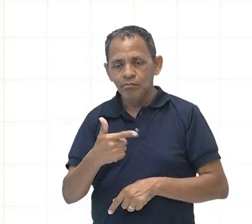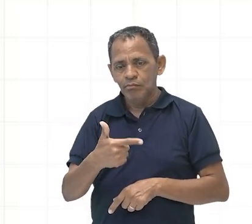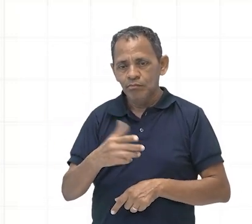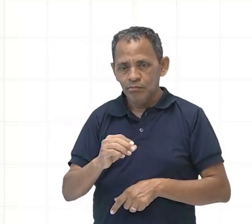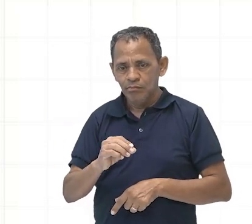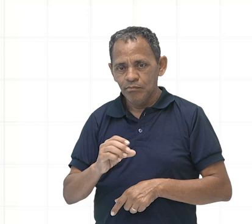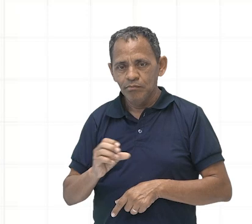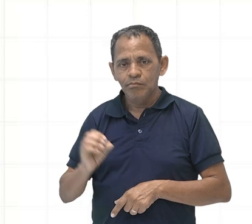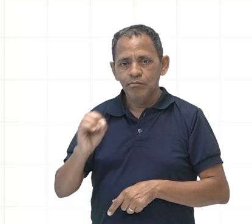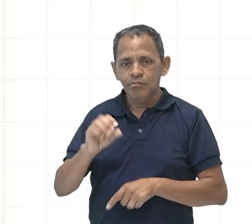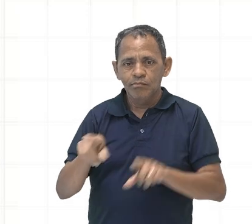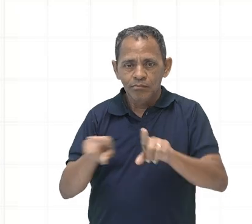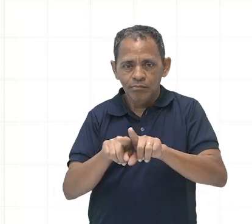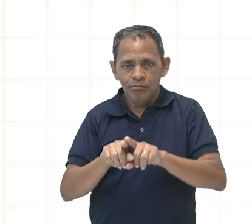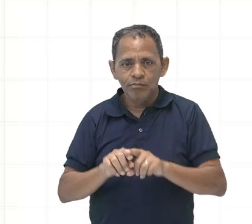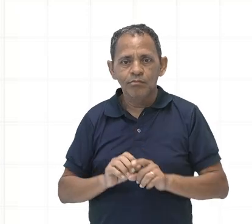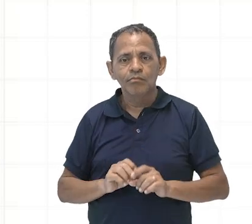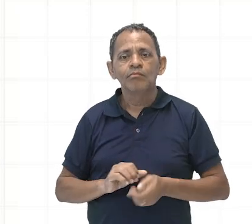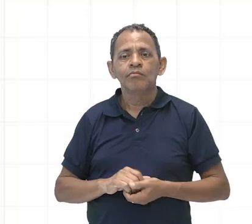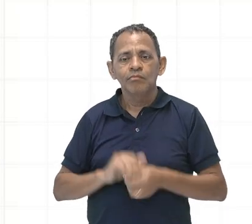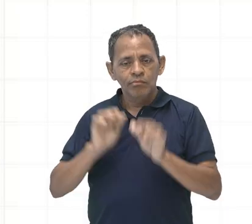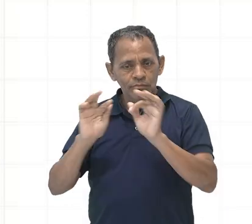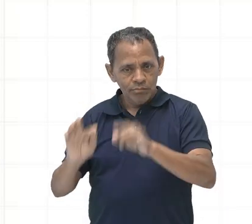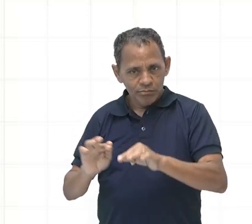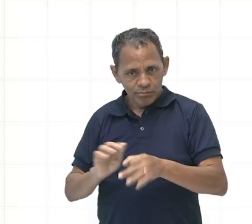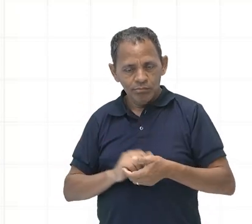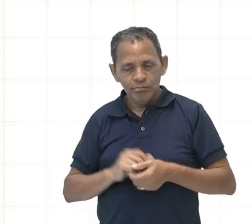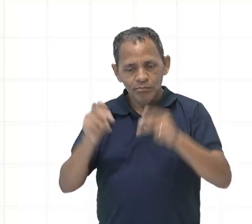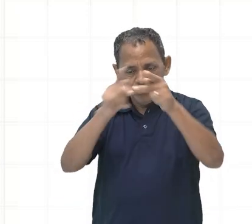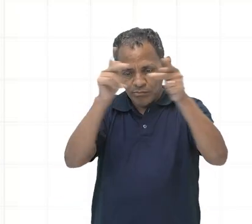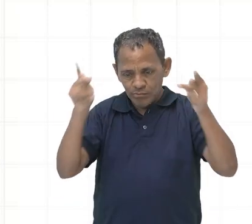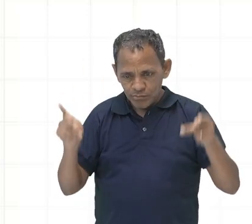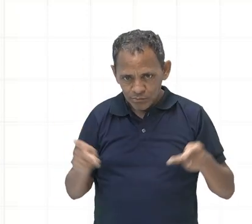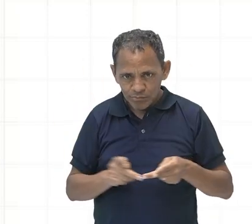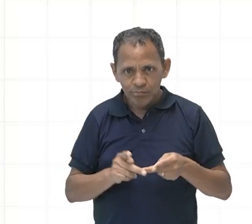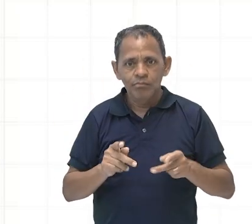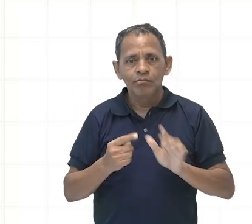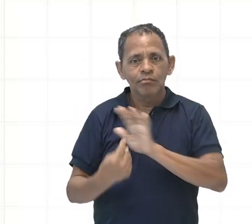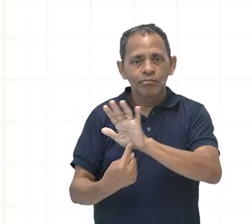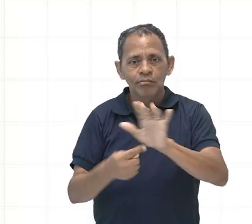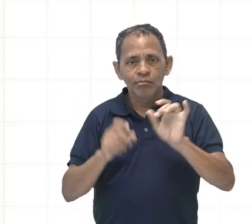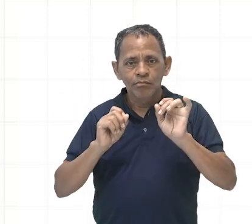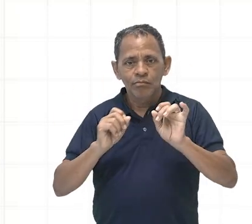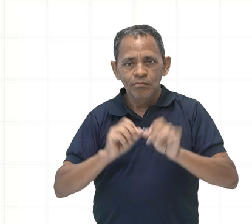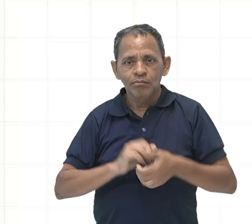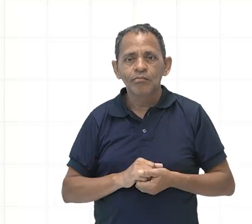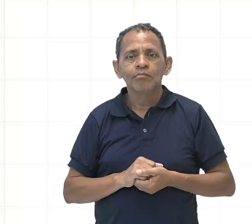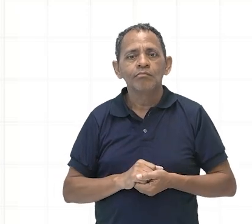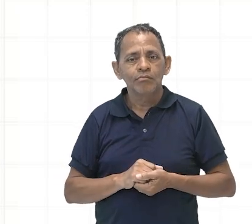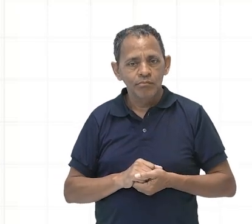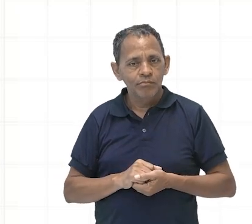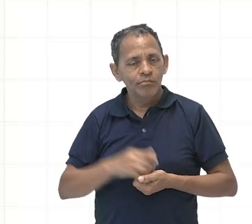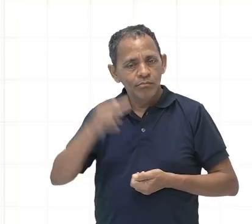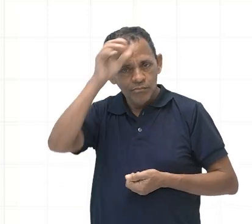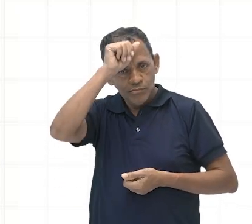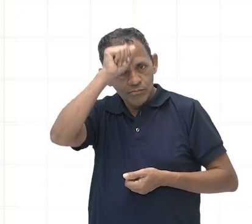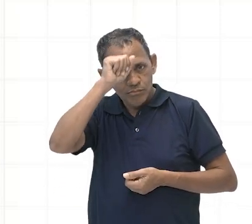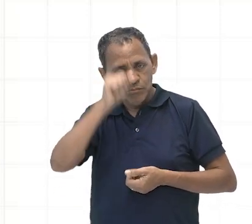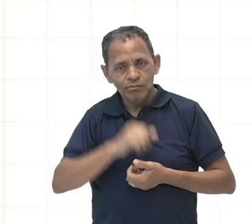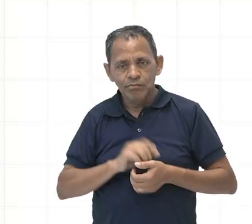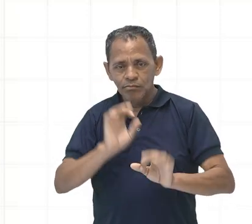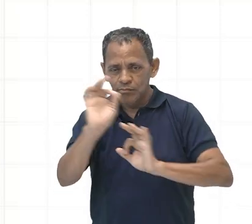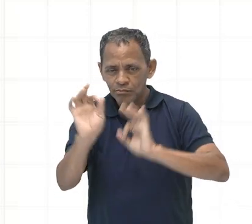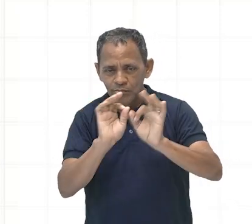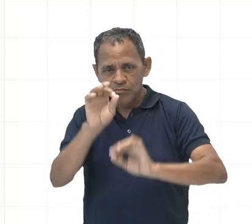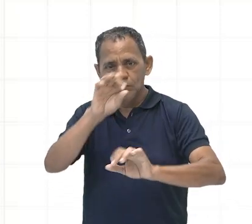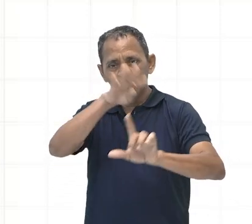Tranquilo? Então, esse aqui foi o nosso gráfico de setores, né? Aprendemos a construir um gráfico de